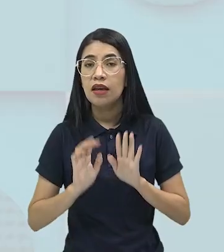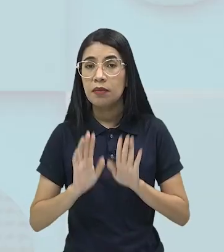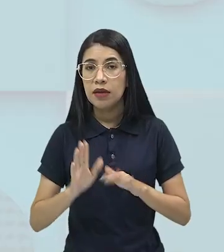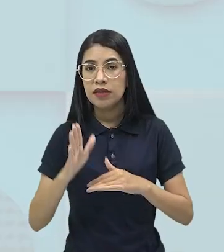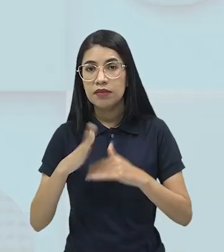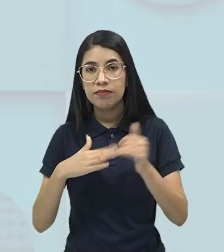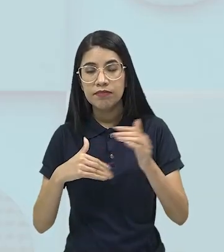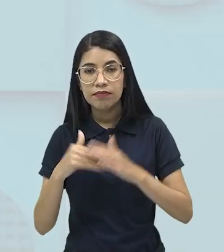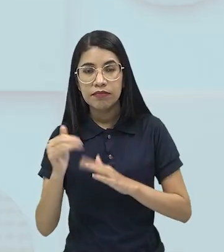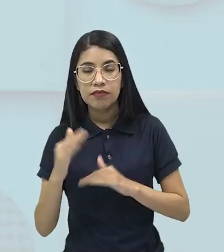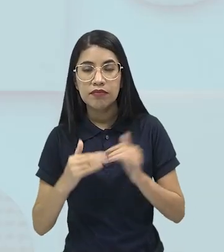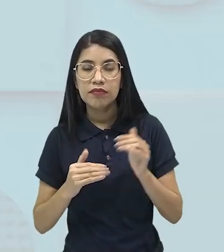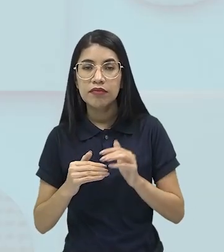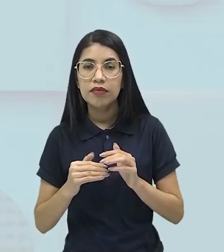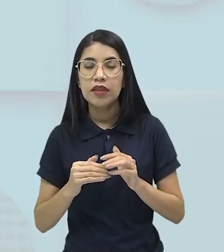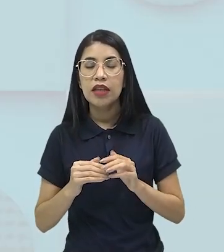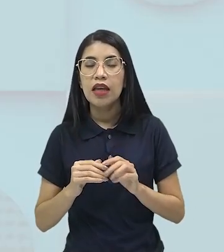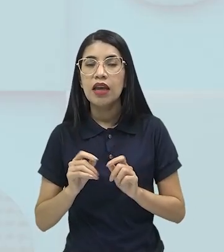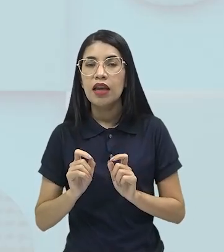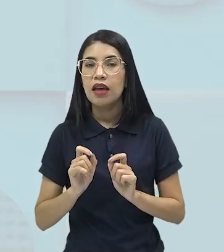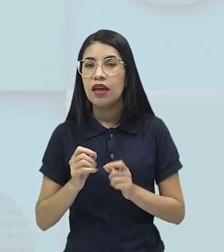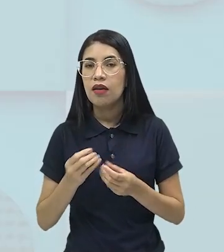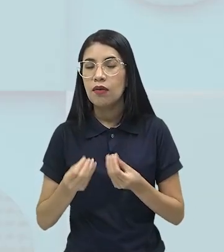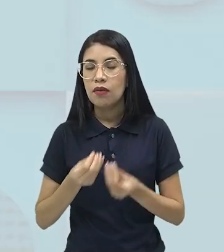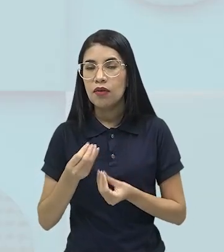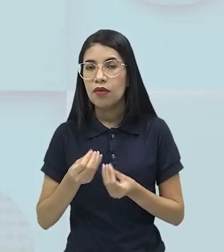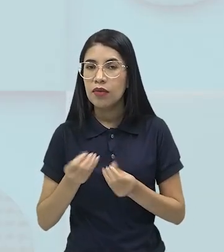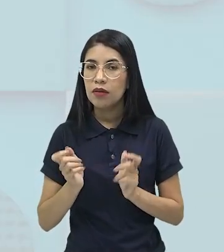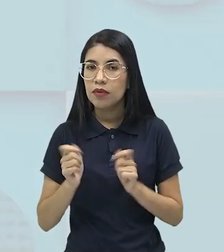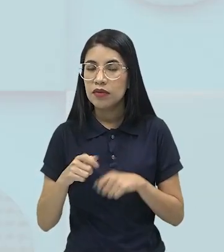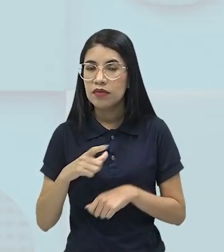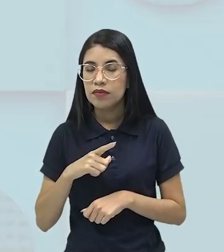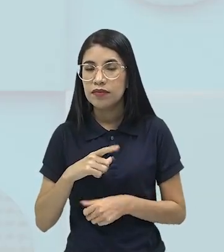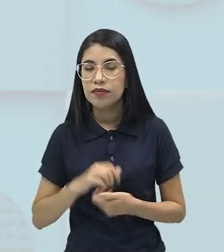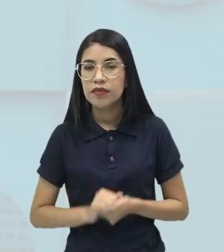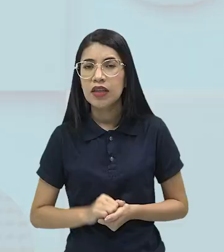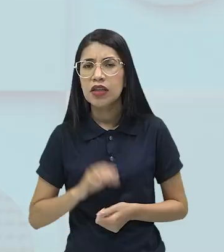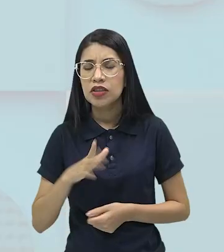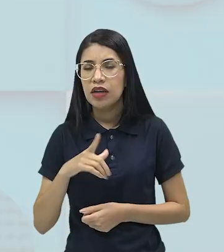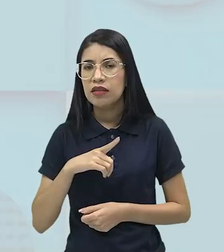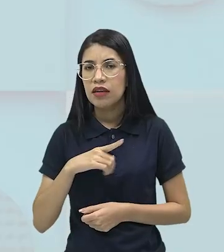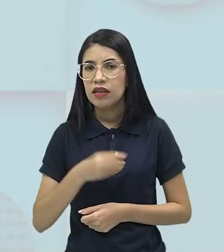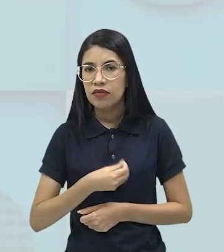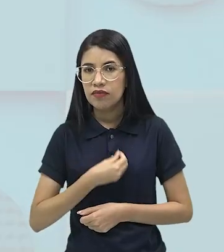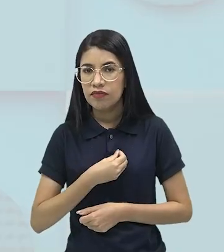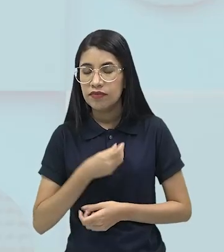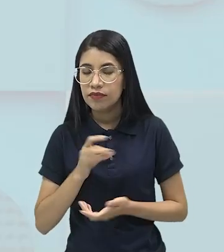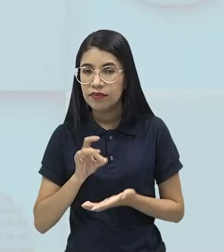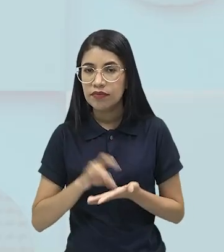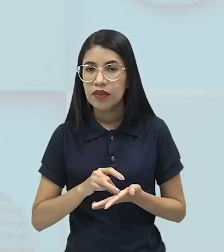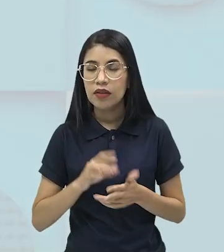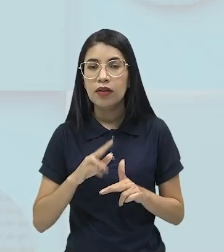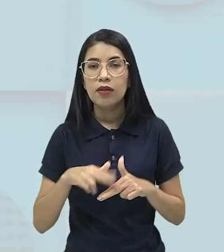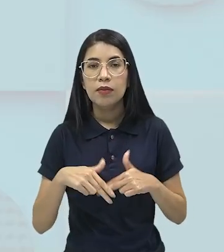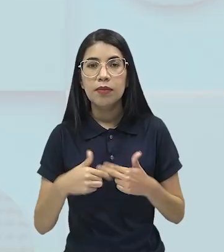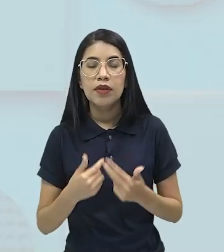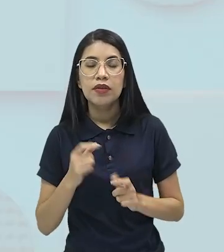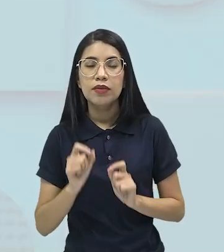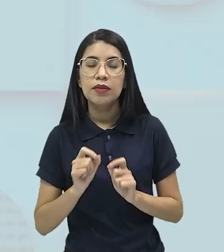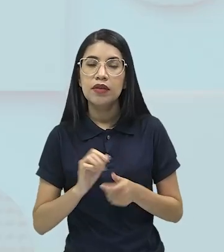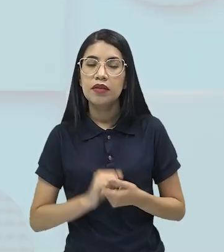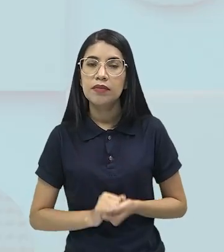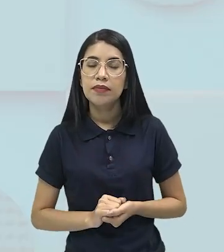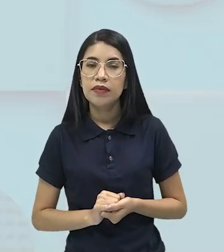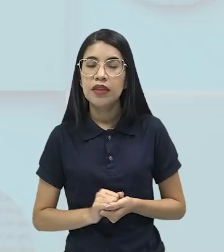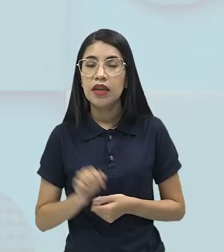profissão, ele dá essa profissão para essa pessoa, mas essa profissão ela já existe na realidade. Então, por isso, a questão da